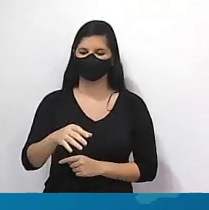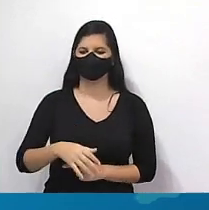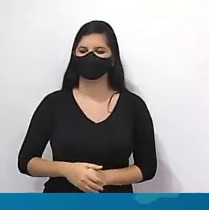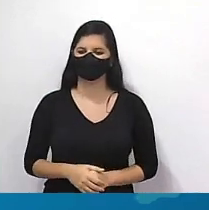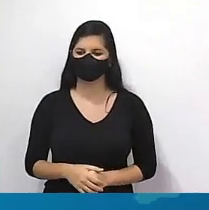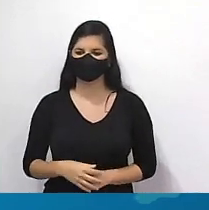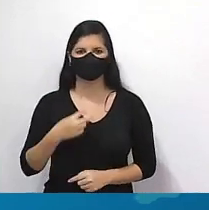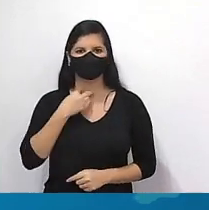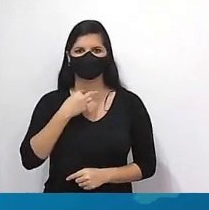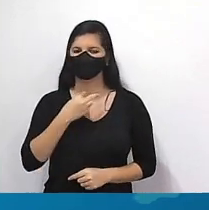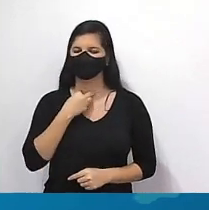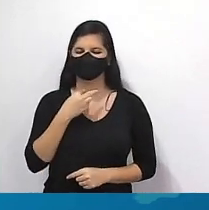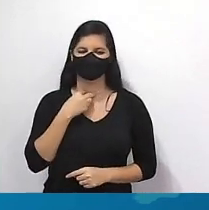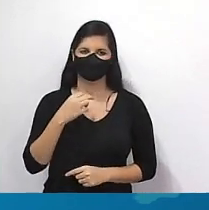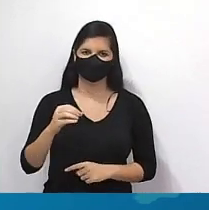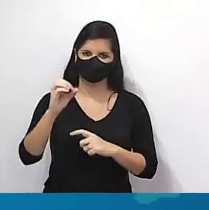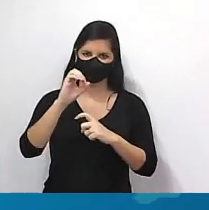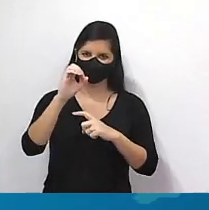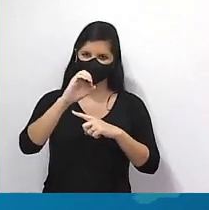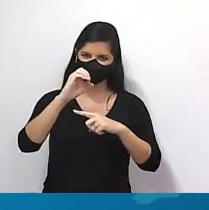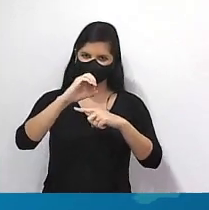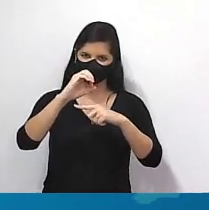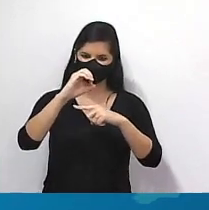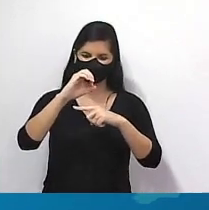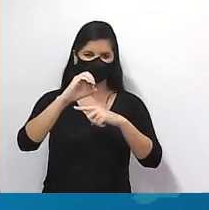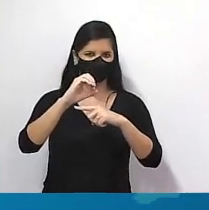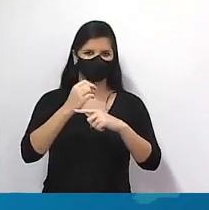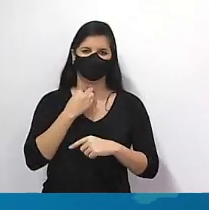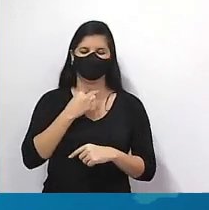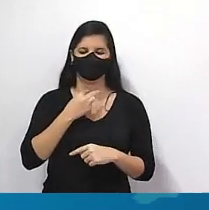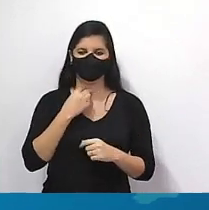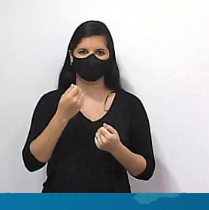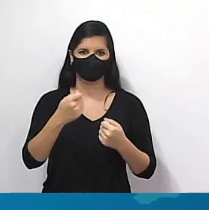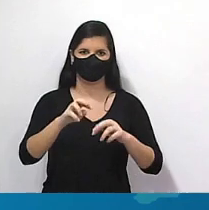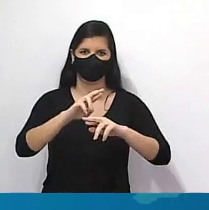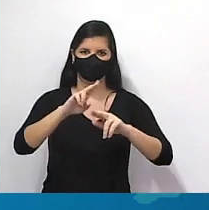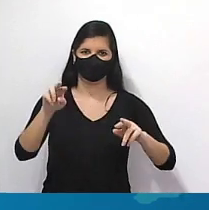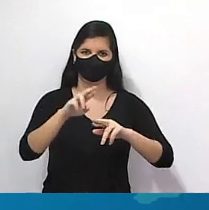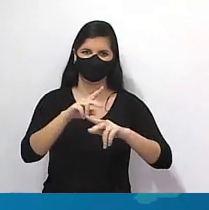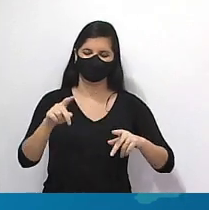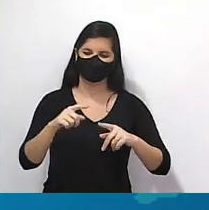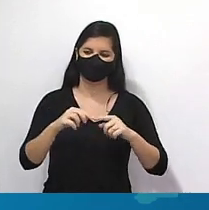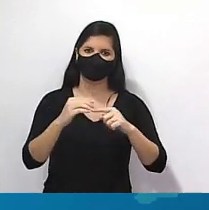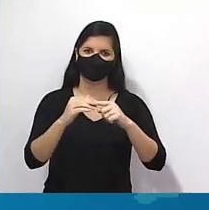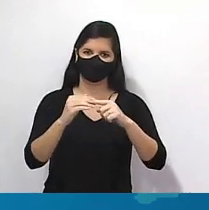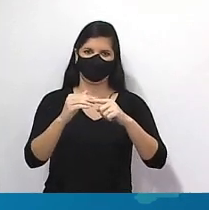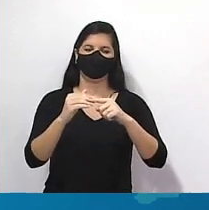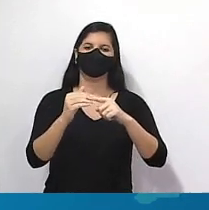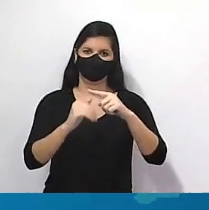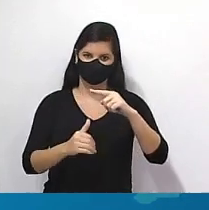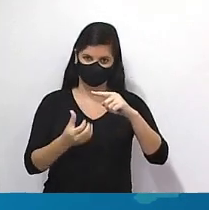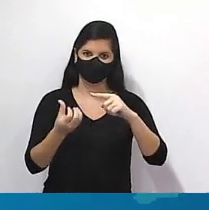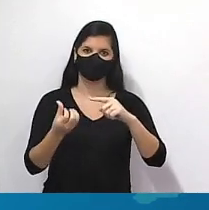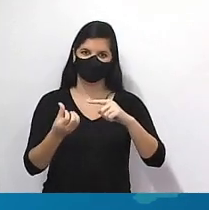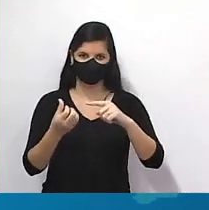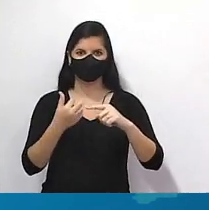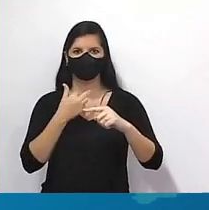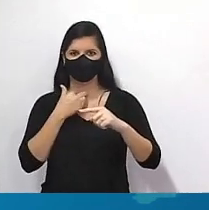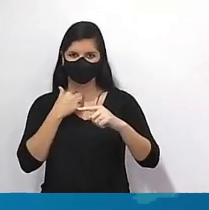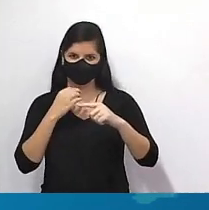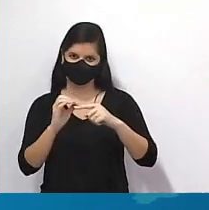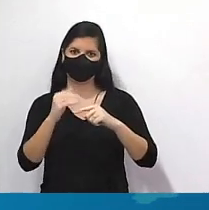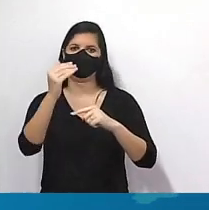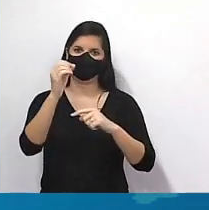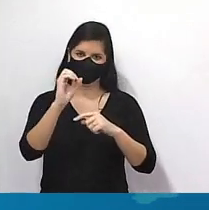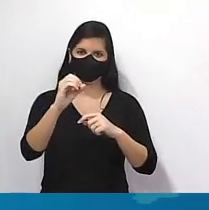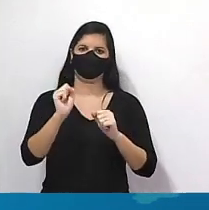o denominador não pode ser igual a 0, tem que ser diferente. Mas o numerador pode ser 0, tá bom? Se liga aí. Então,